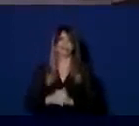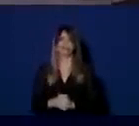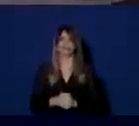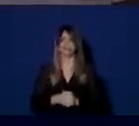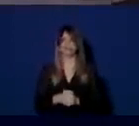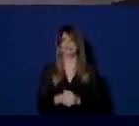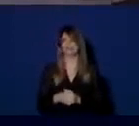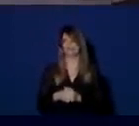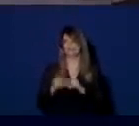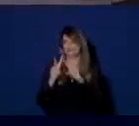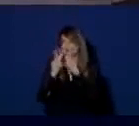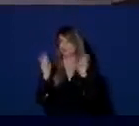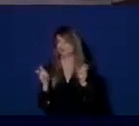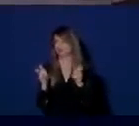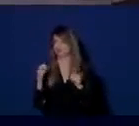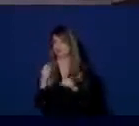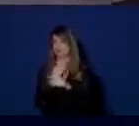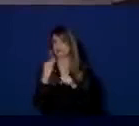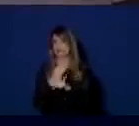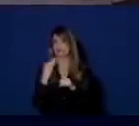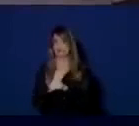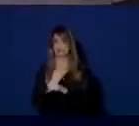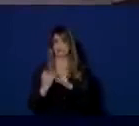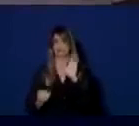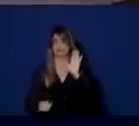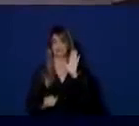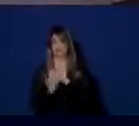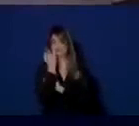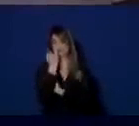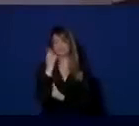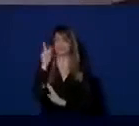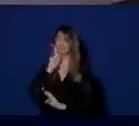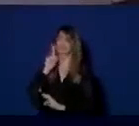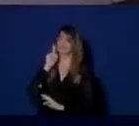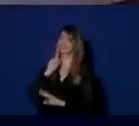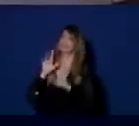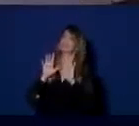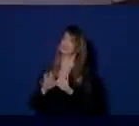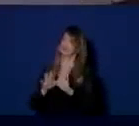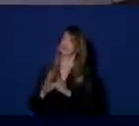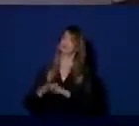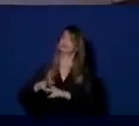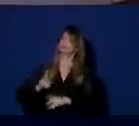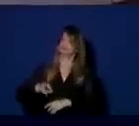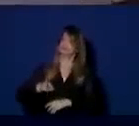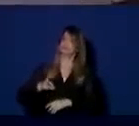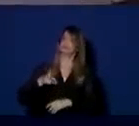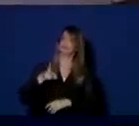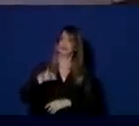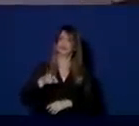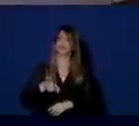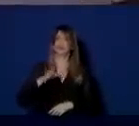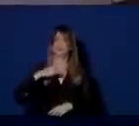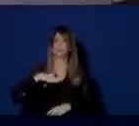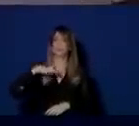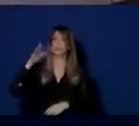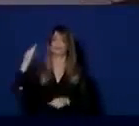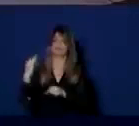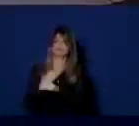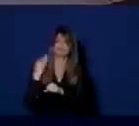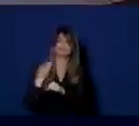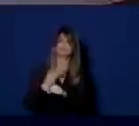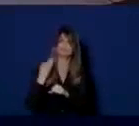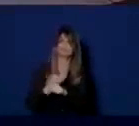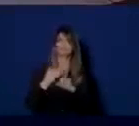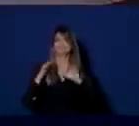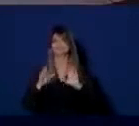sobre a resiliência da inflação americana, mas certamente o consenso está andando no sentido que ela é mais resiliente